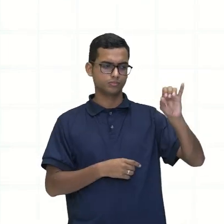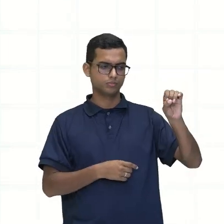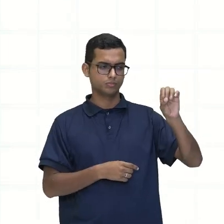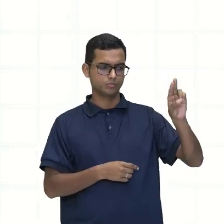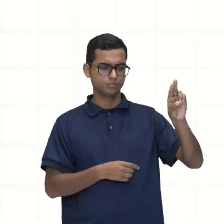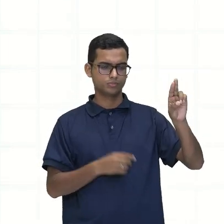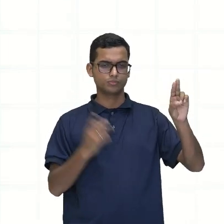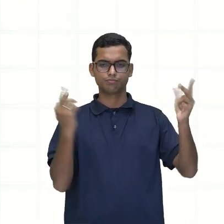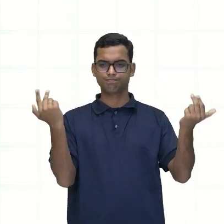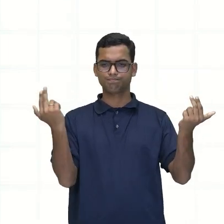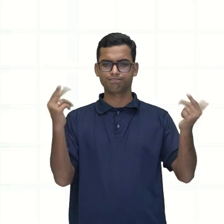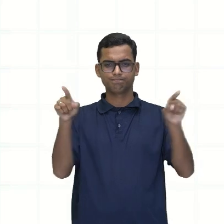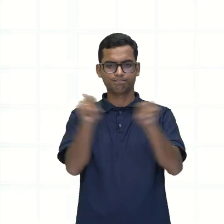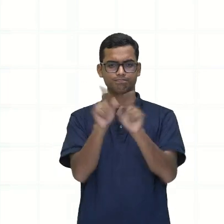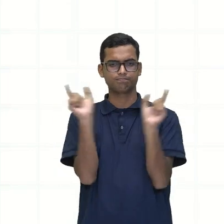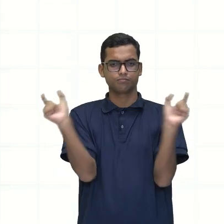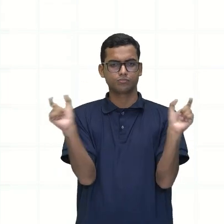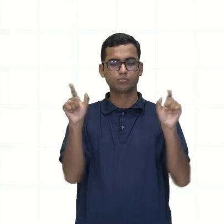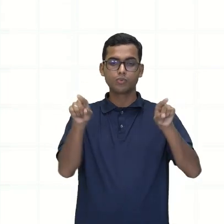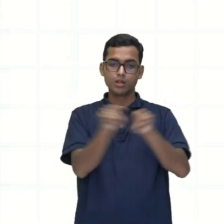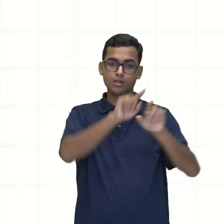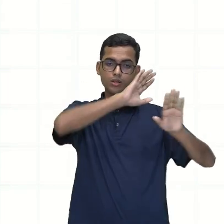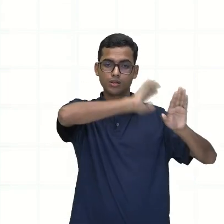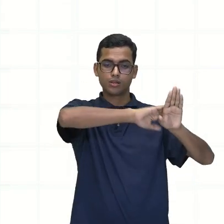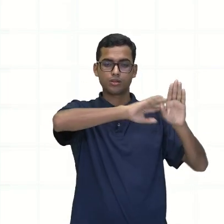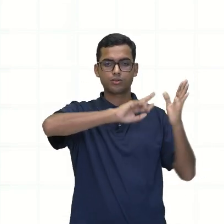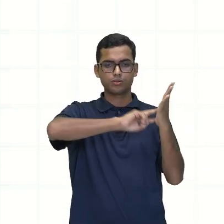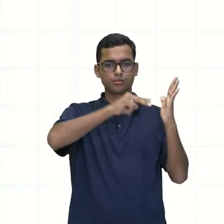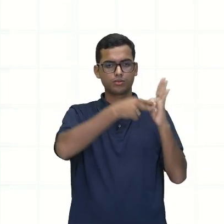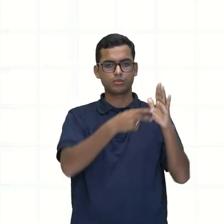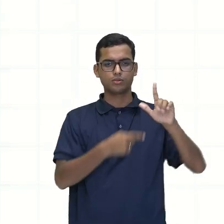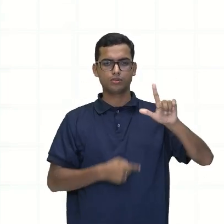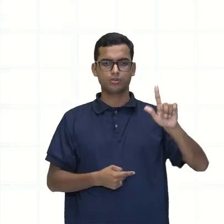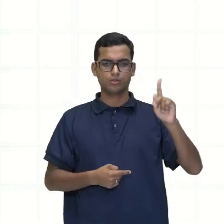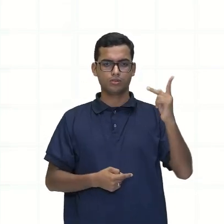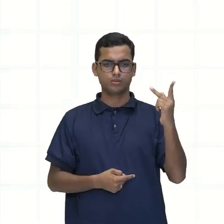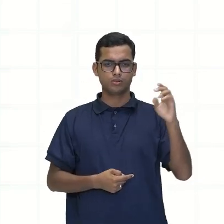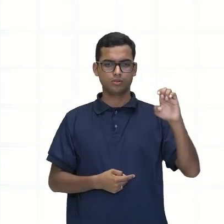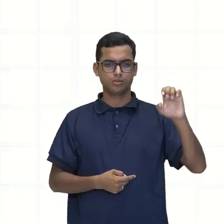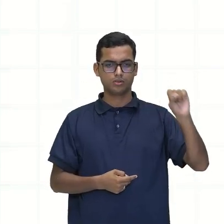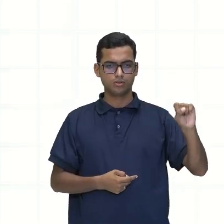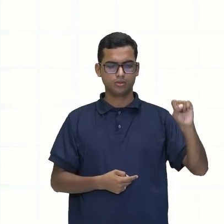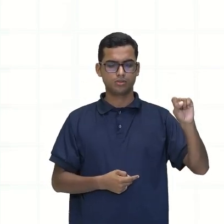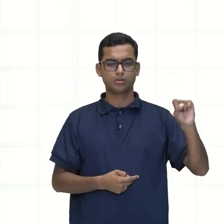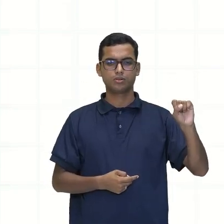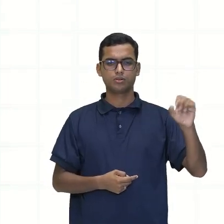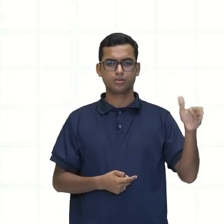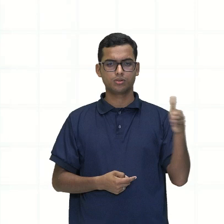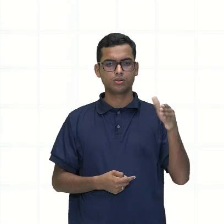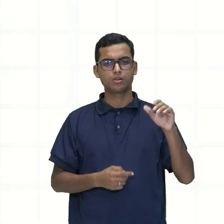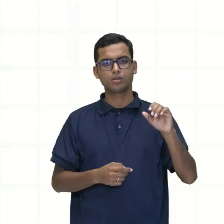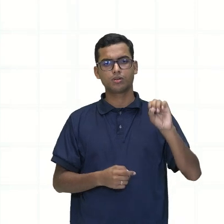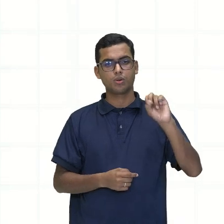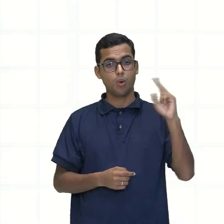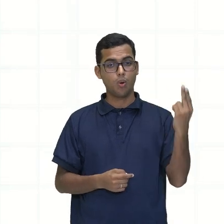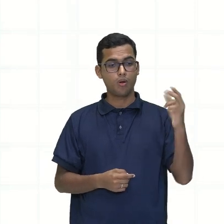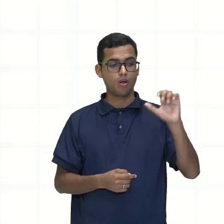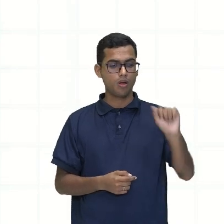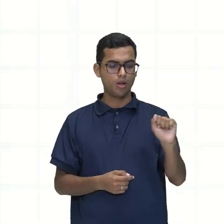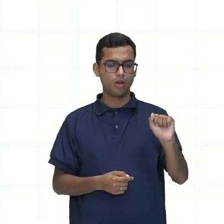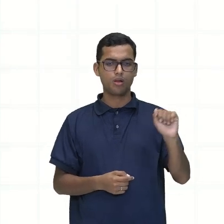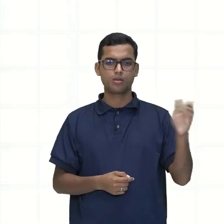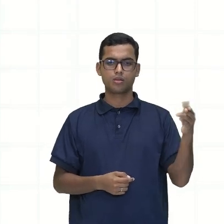então o significado dele é lhes, a vocês ou vocês, right?